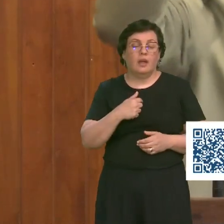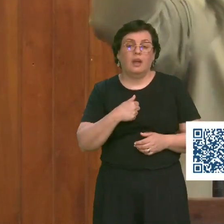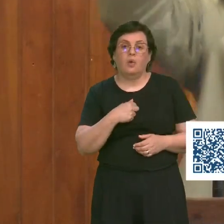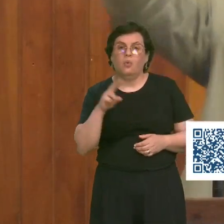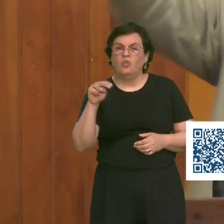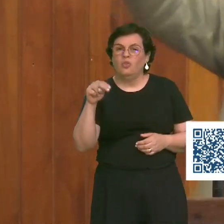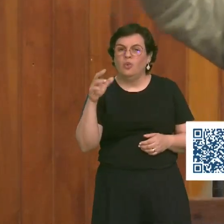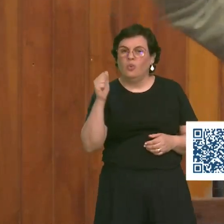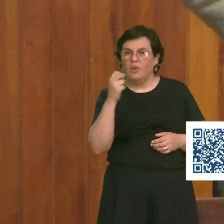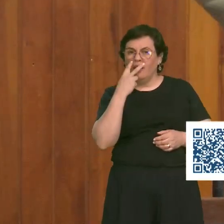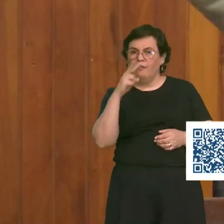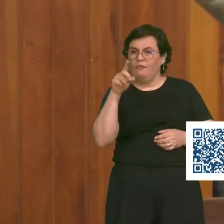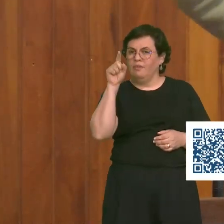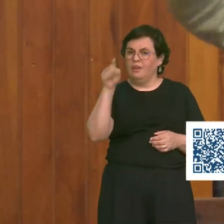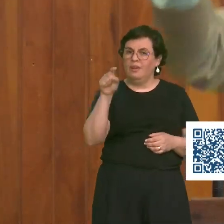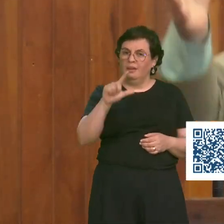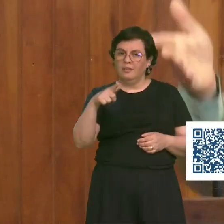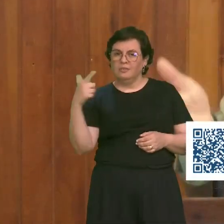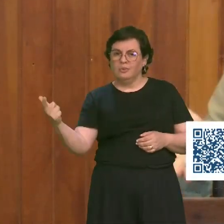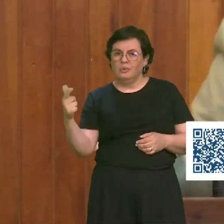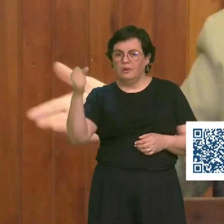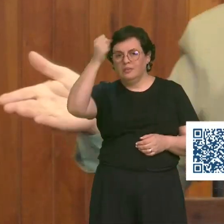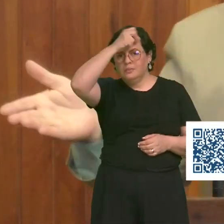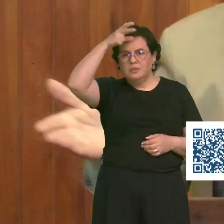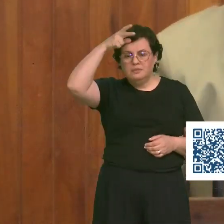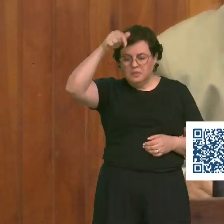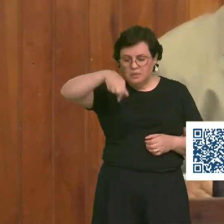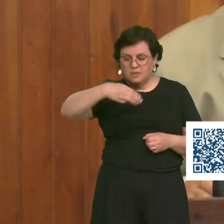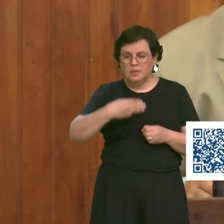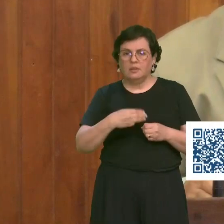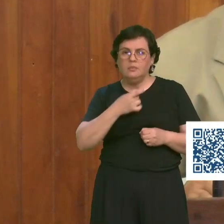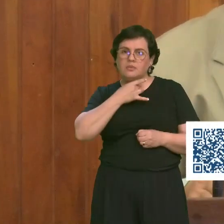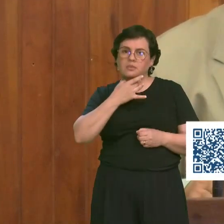isso nem nos tempos sombrios de outros prefeitos